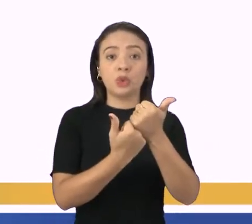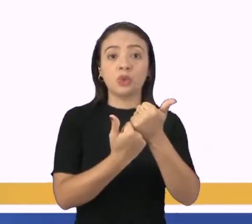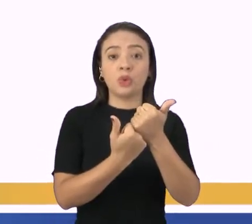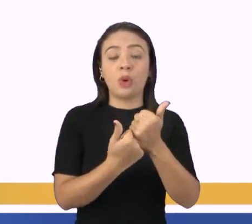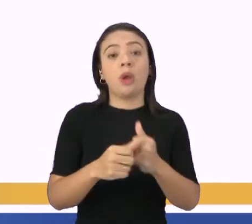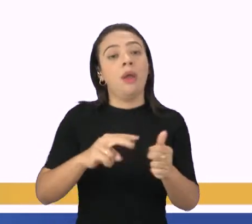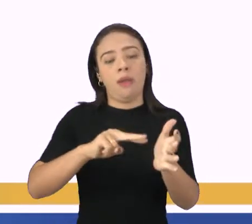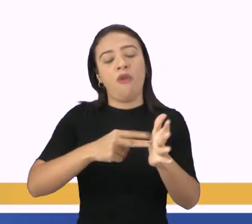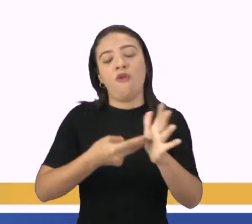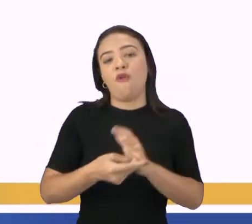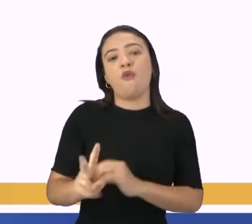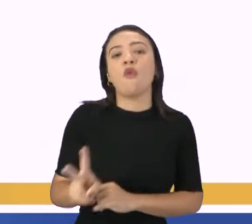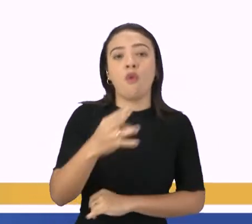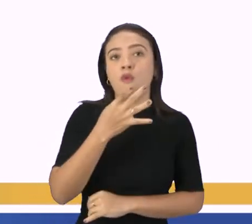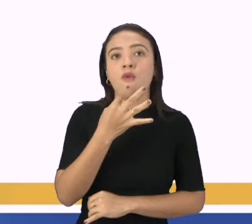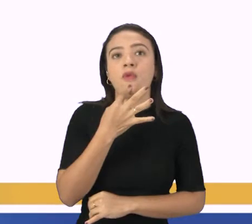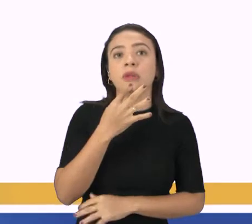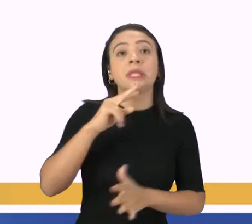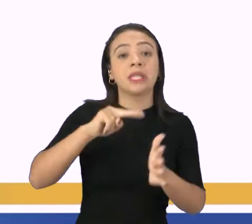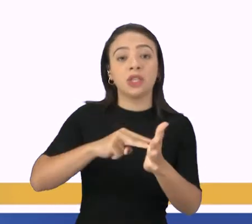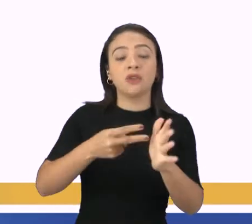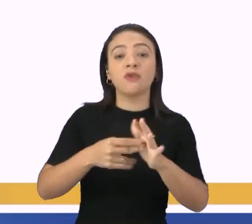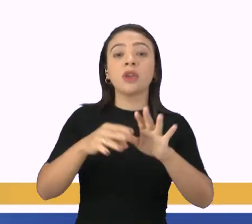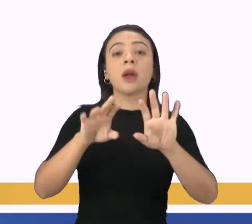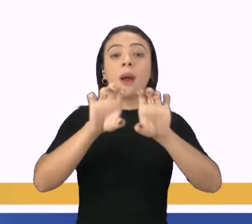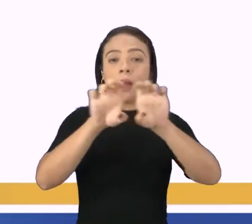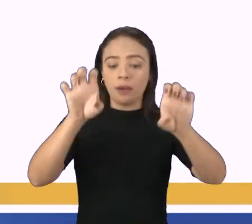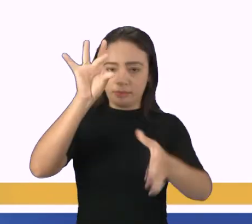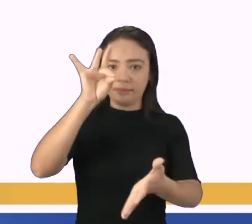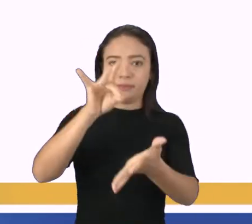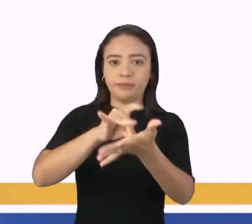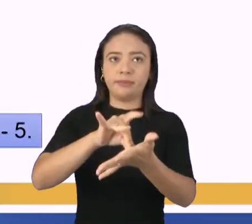valor desconhecido, torna a sentença verdadeira.